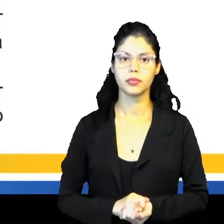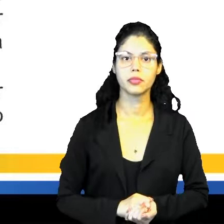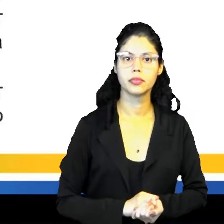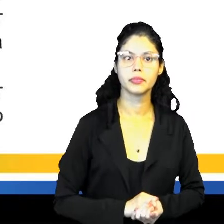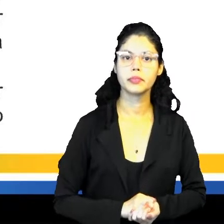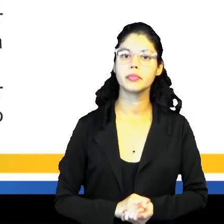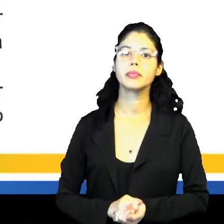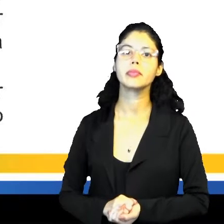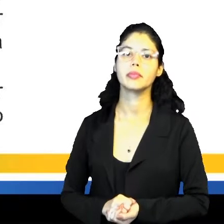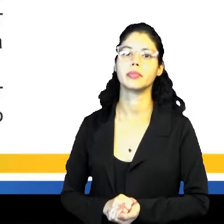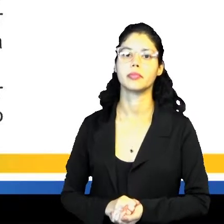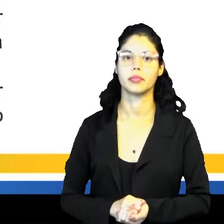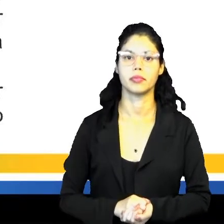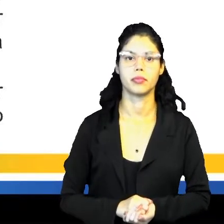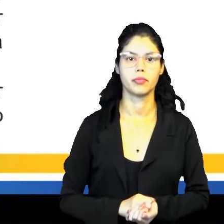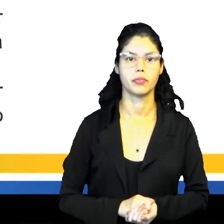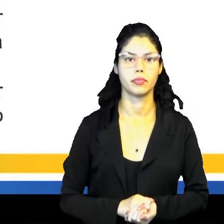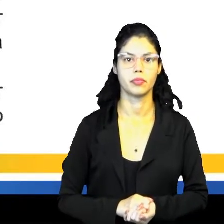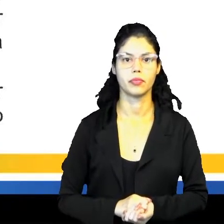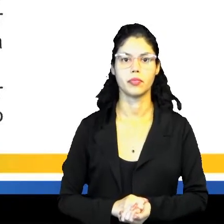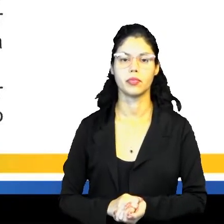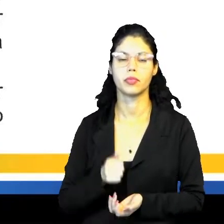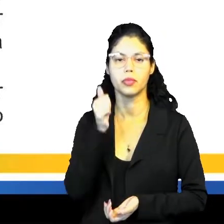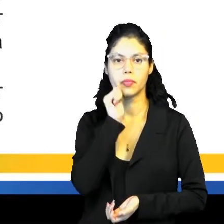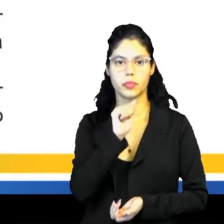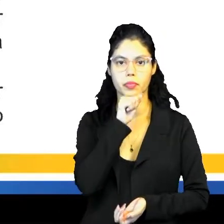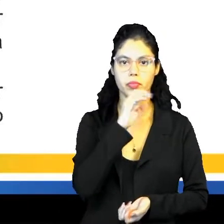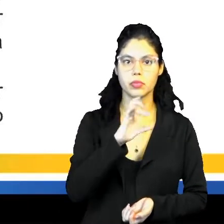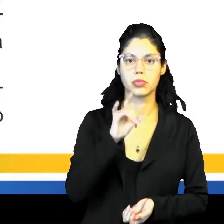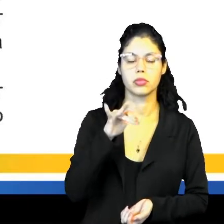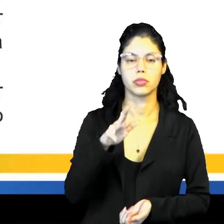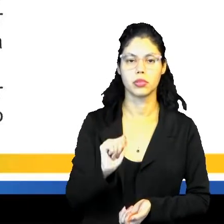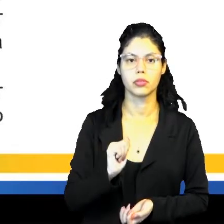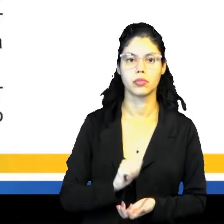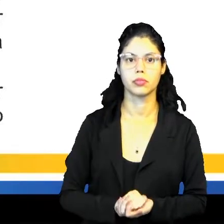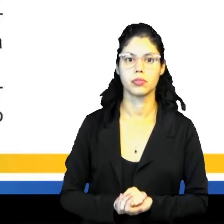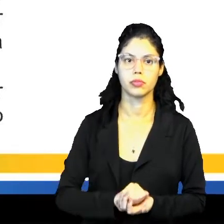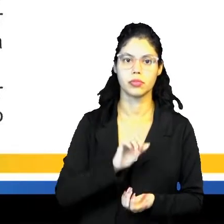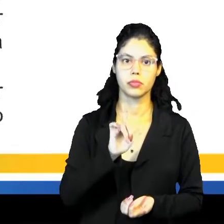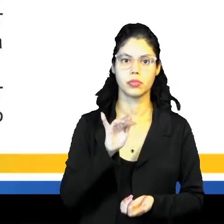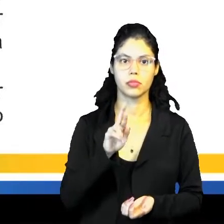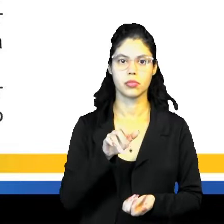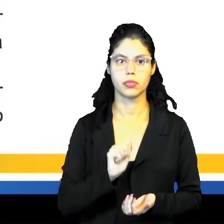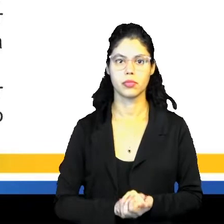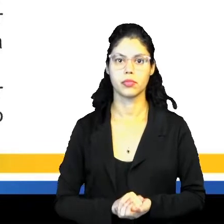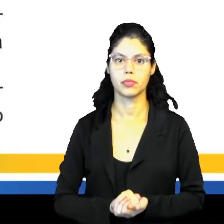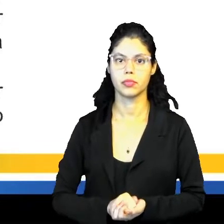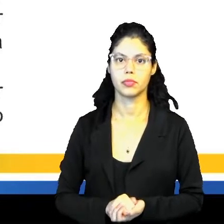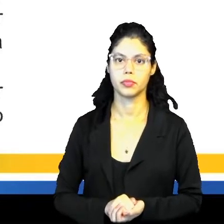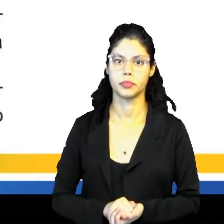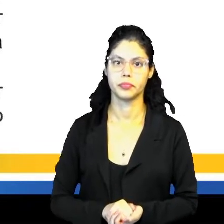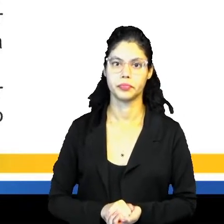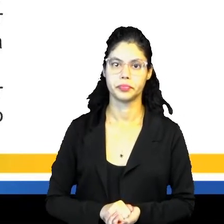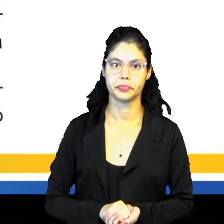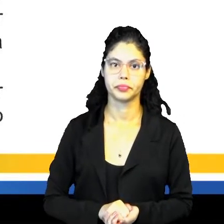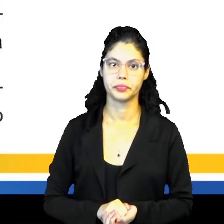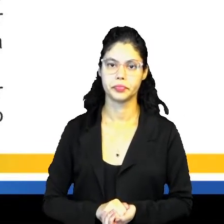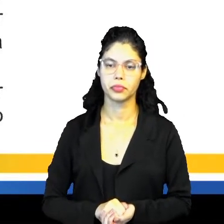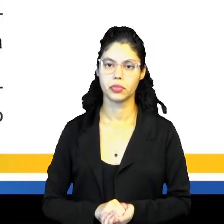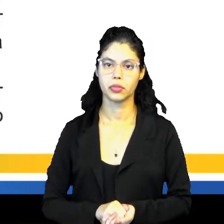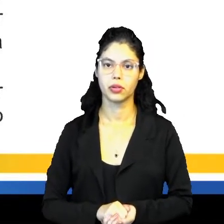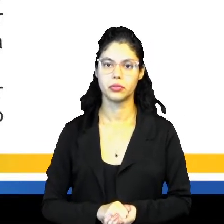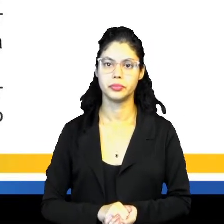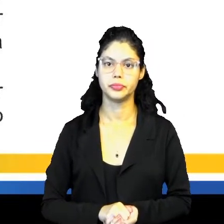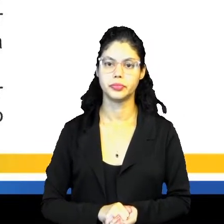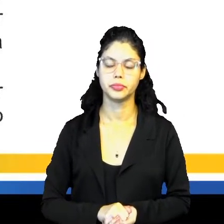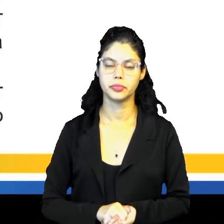colombiana de ascendência catalana. Ou seja, a mãe dela é colombiana de ascendência catalã. Tem 8 hermanastros maiores de